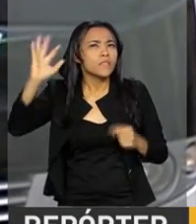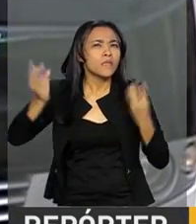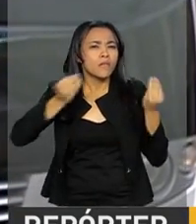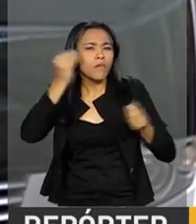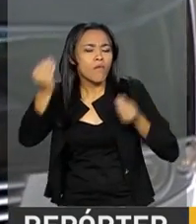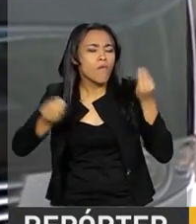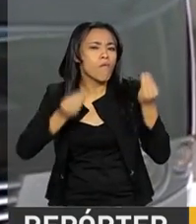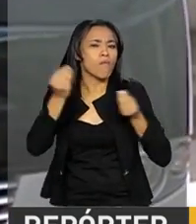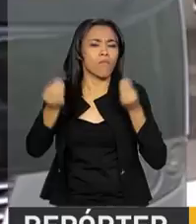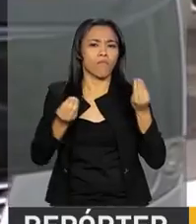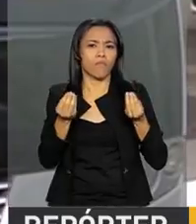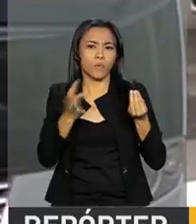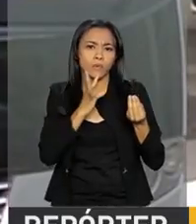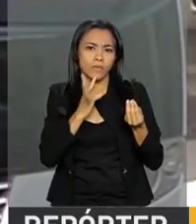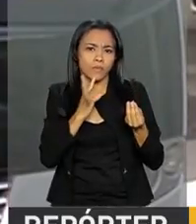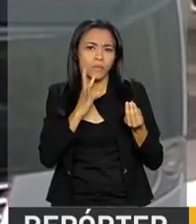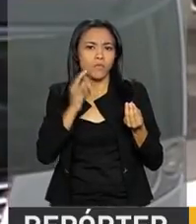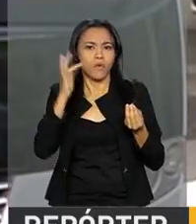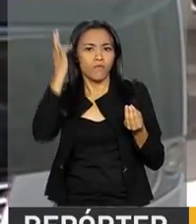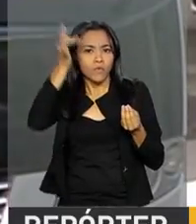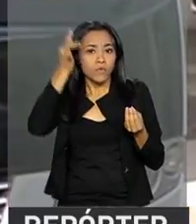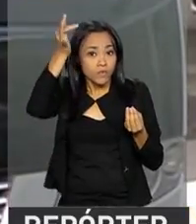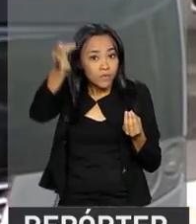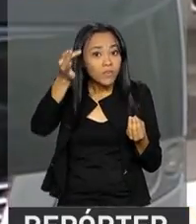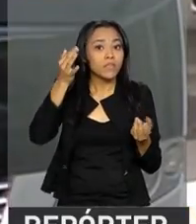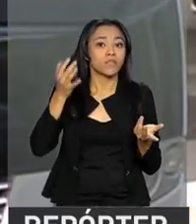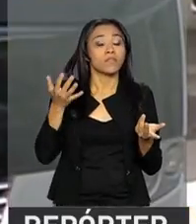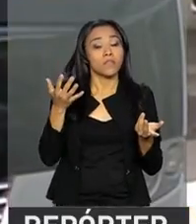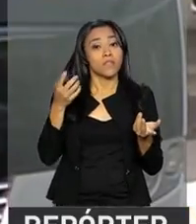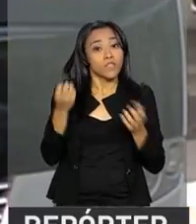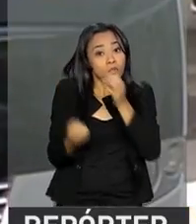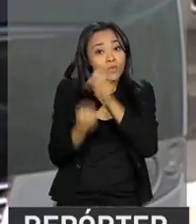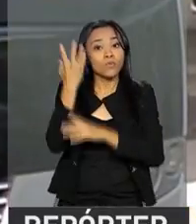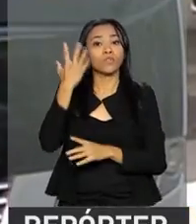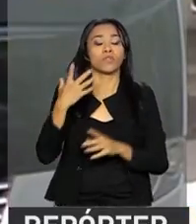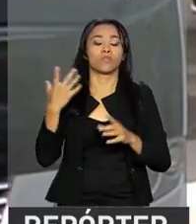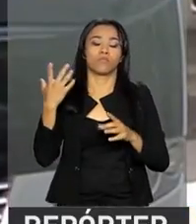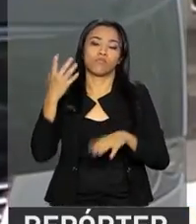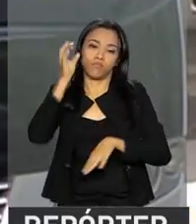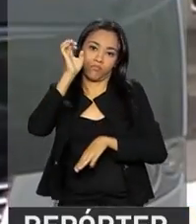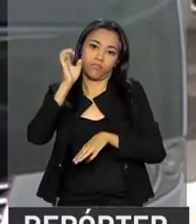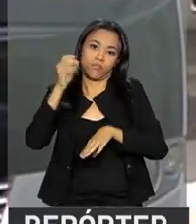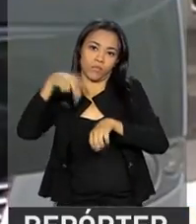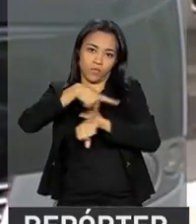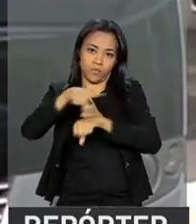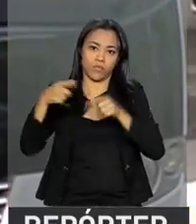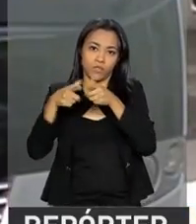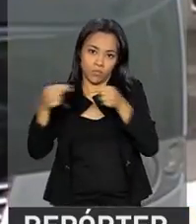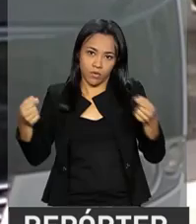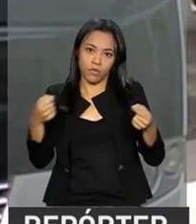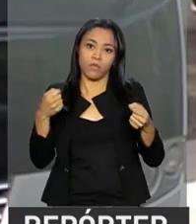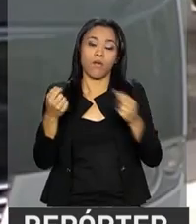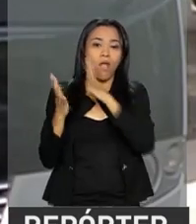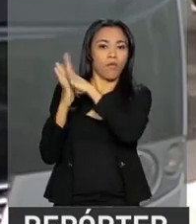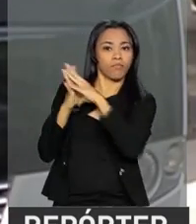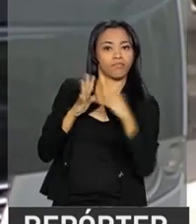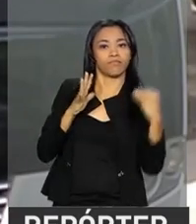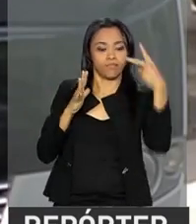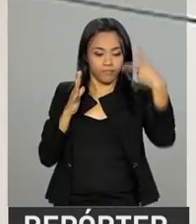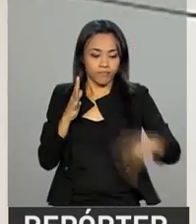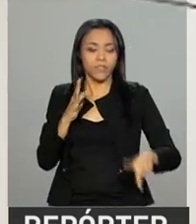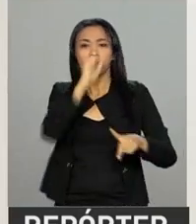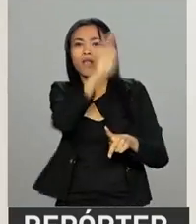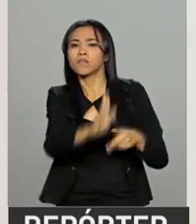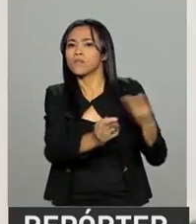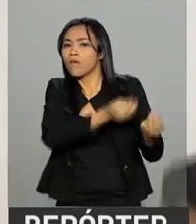que forma uma filosofia que surgiu no Japão é estruturada, executada na